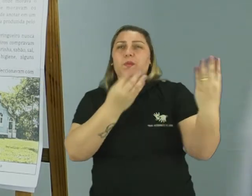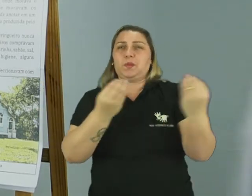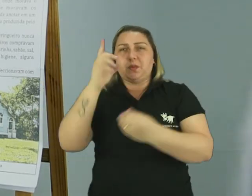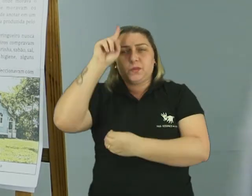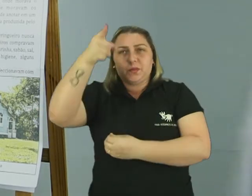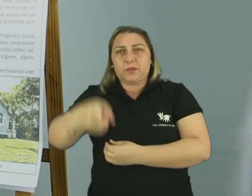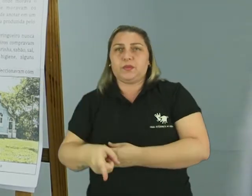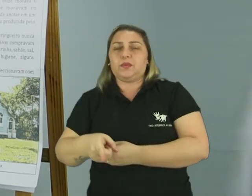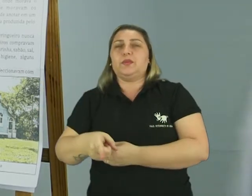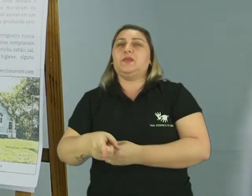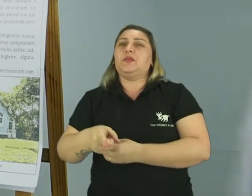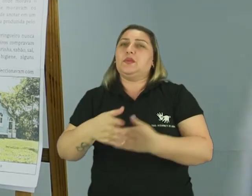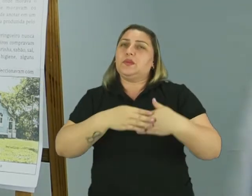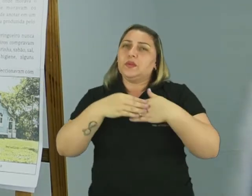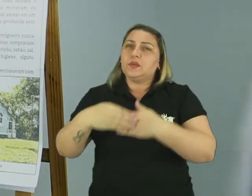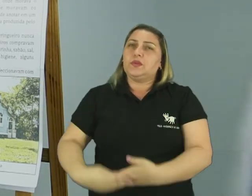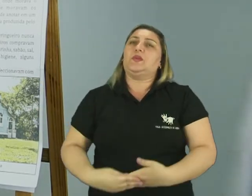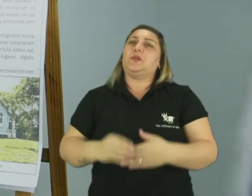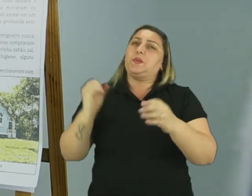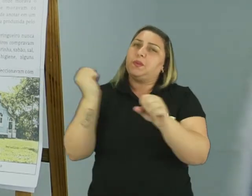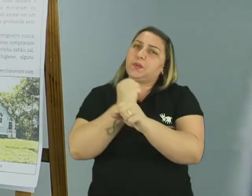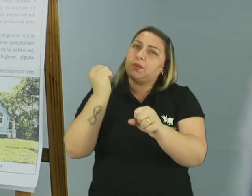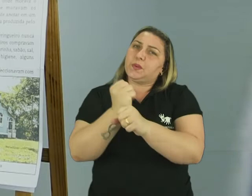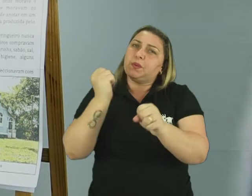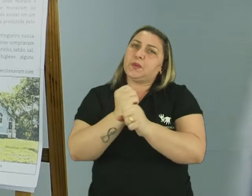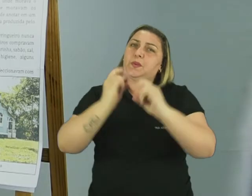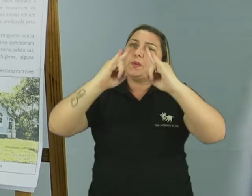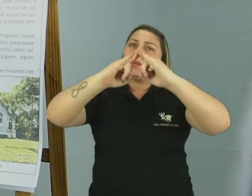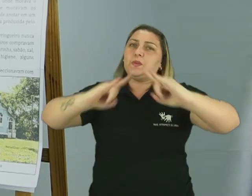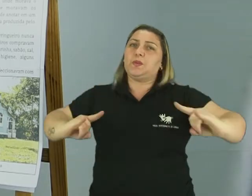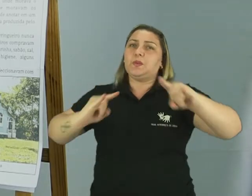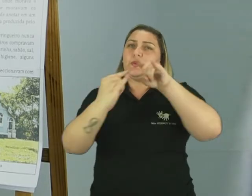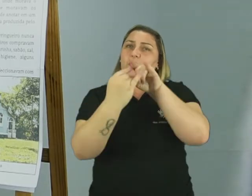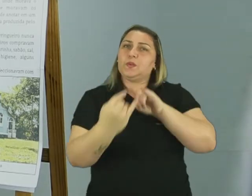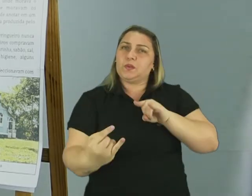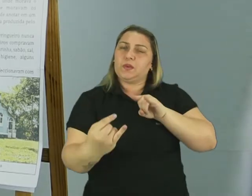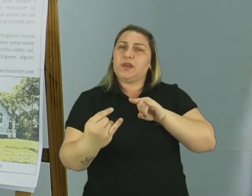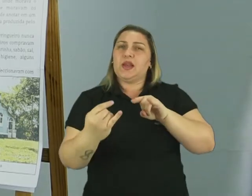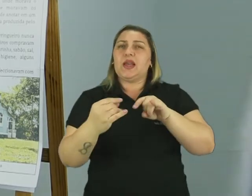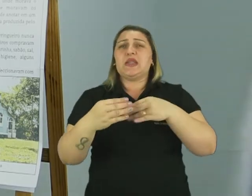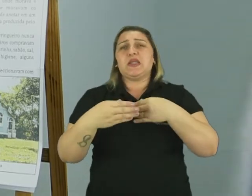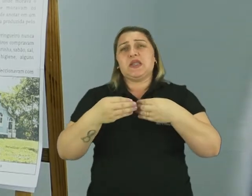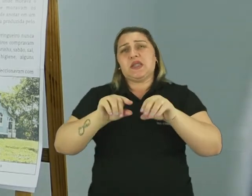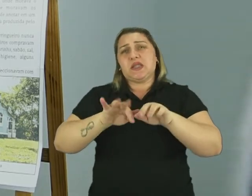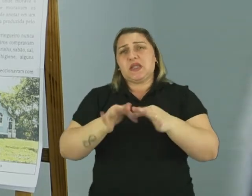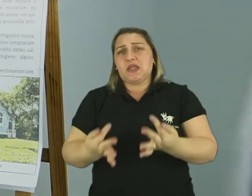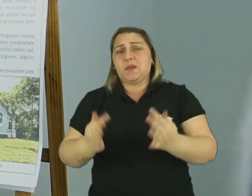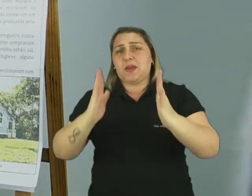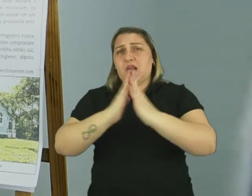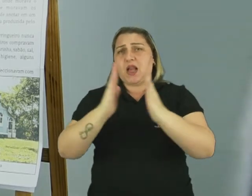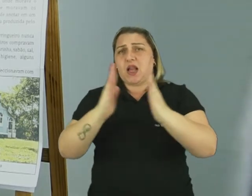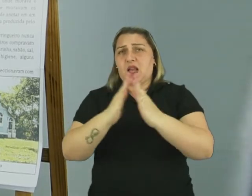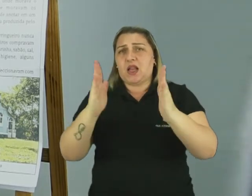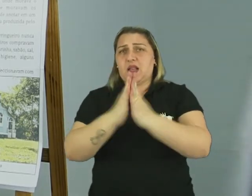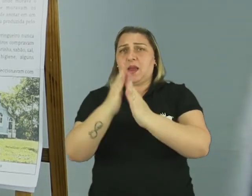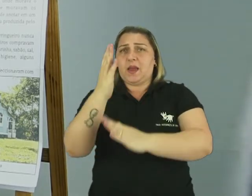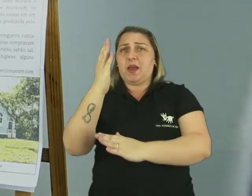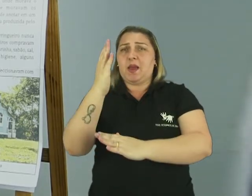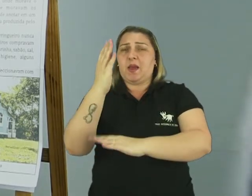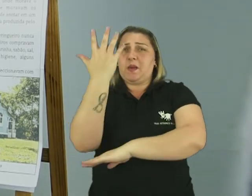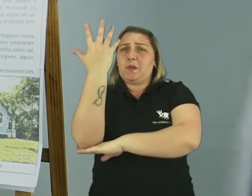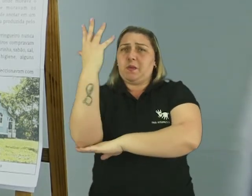patrões passaram a construir chalés de simples casarões toscos feitos de